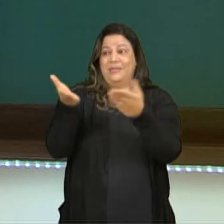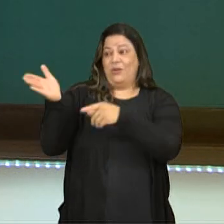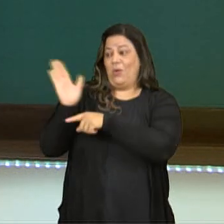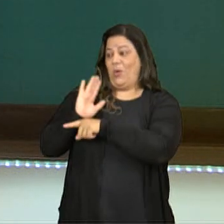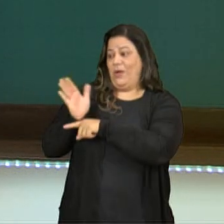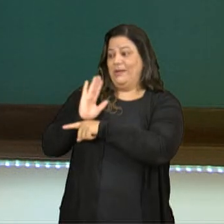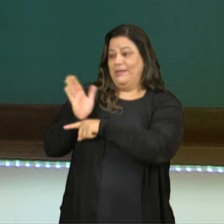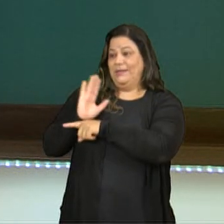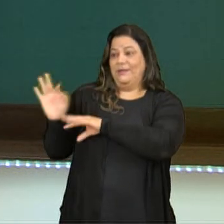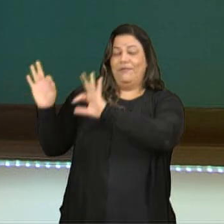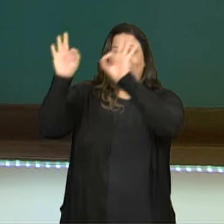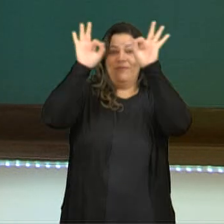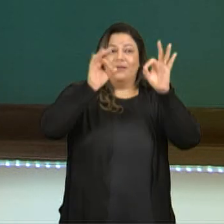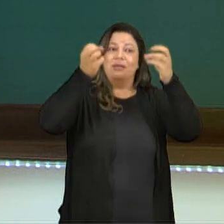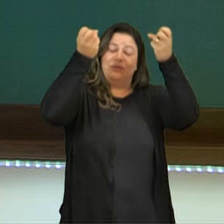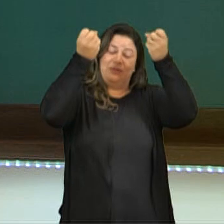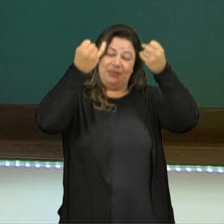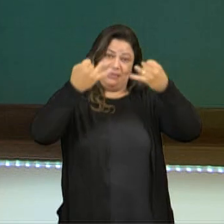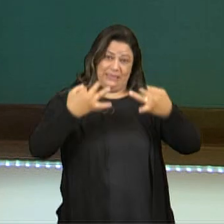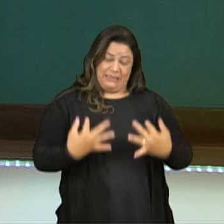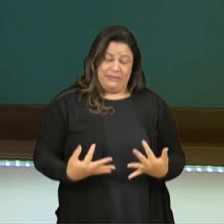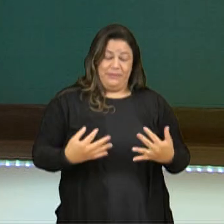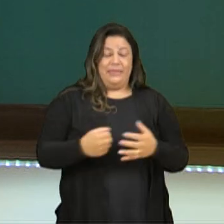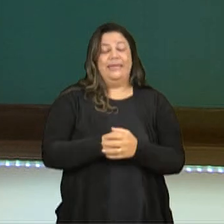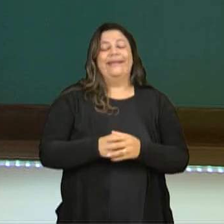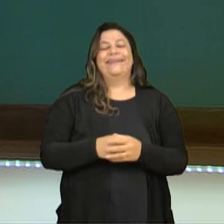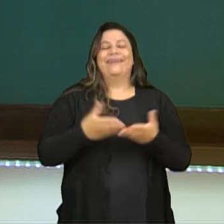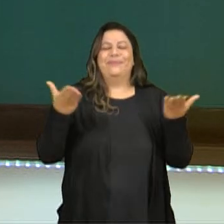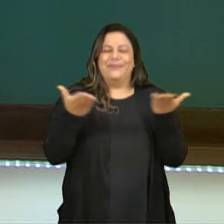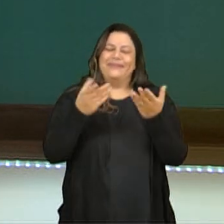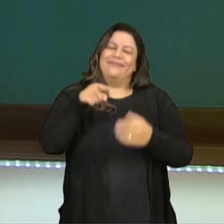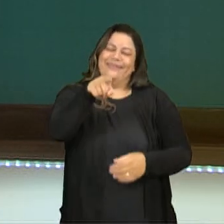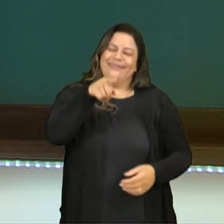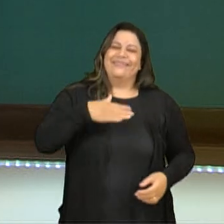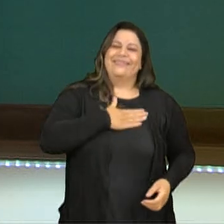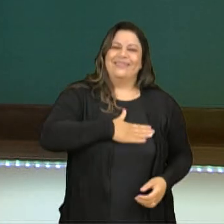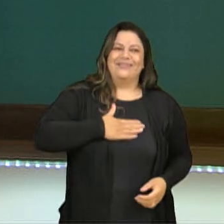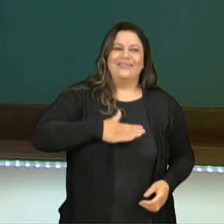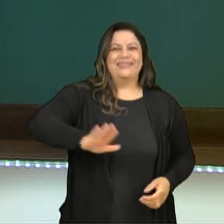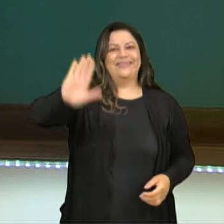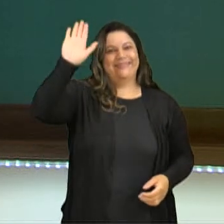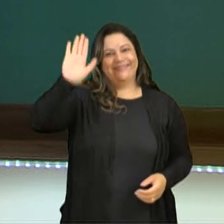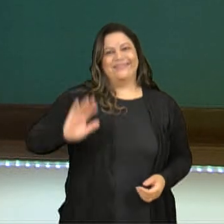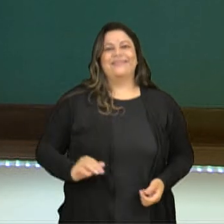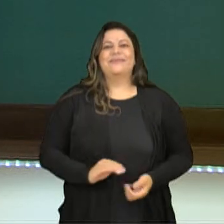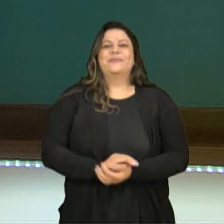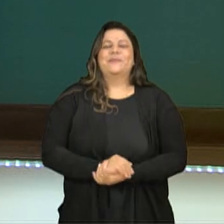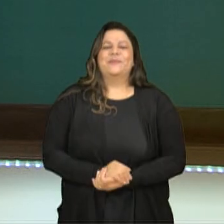falamos sobre as unidades de conservação, espero que vocês tenham gostado, até breve.